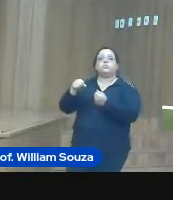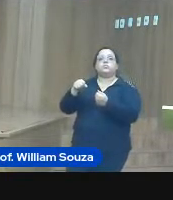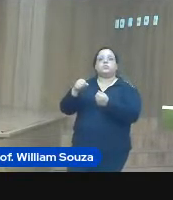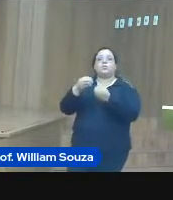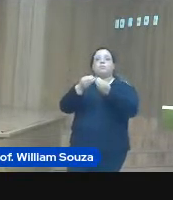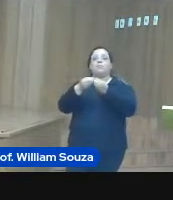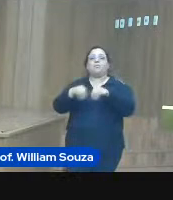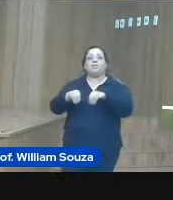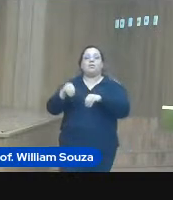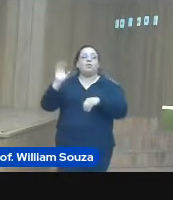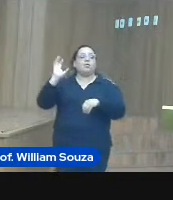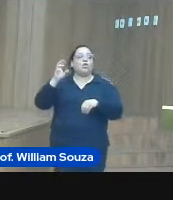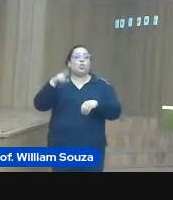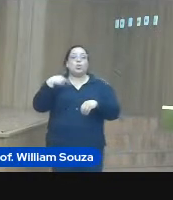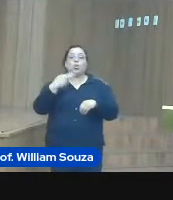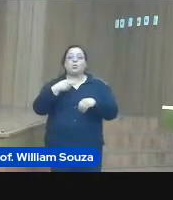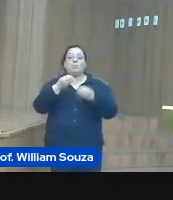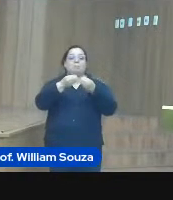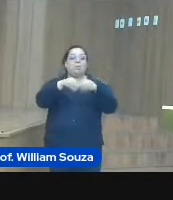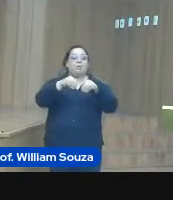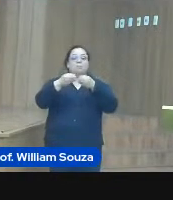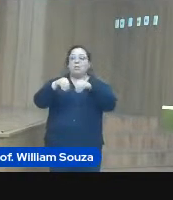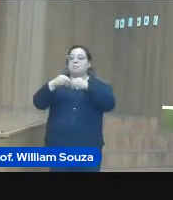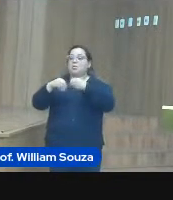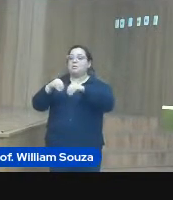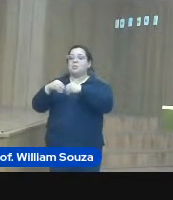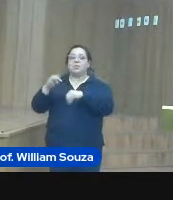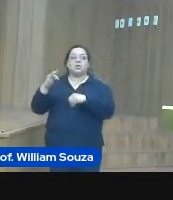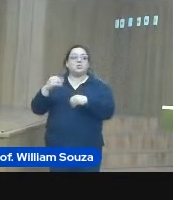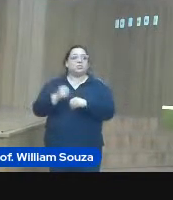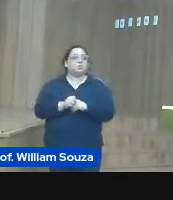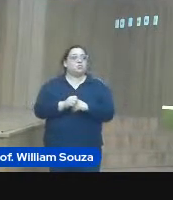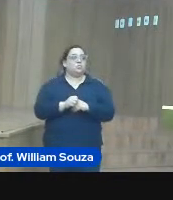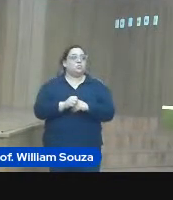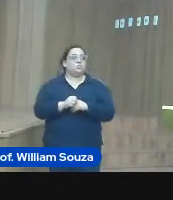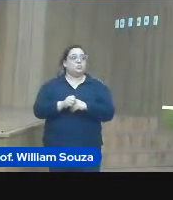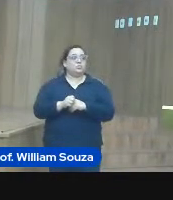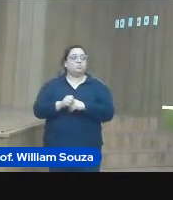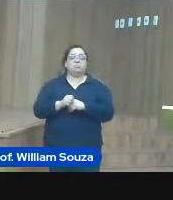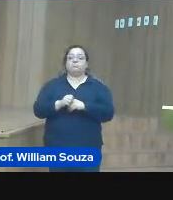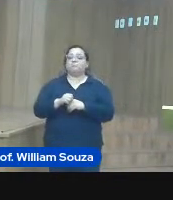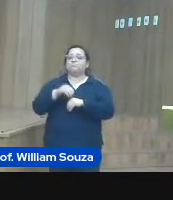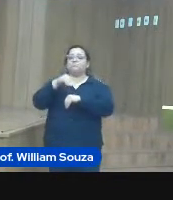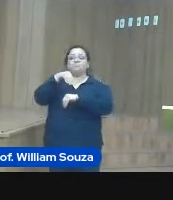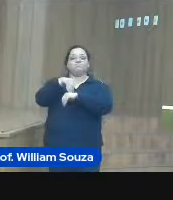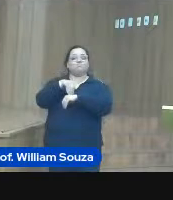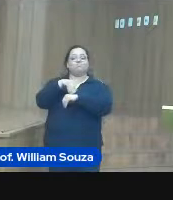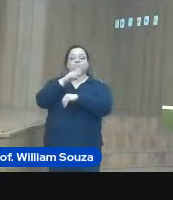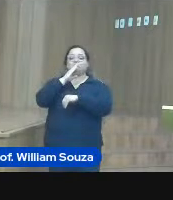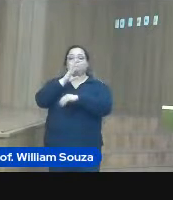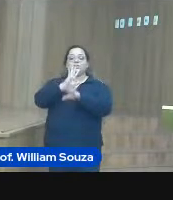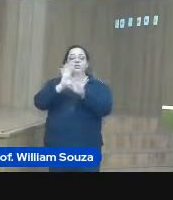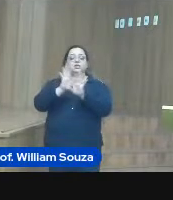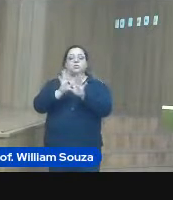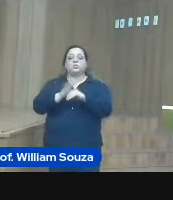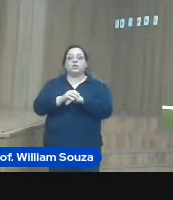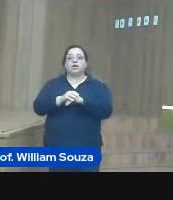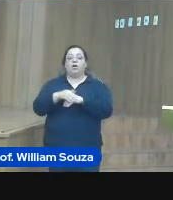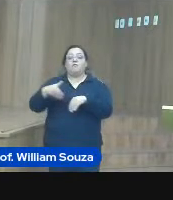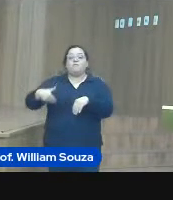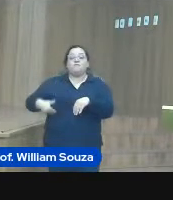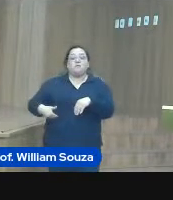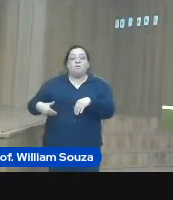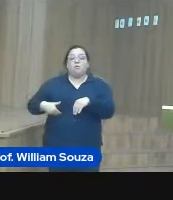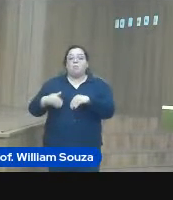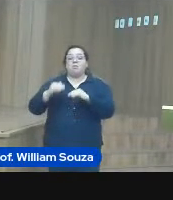a gente está destruindo tudo. Isso não é neutro. Isso não é neutro. Fome, desigualdade social não são